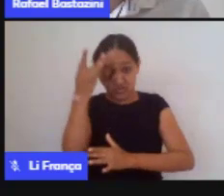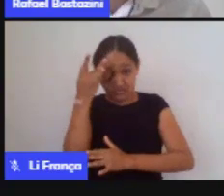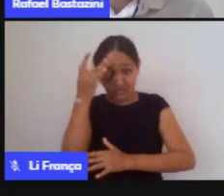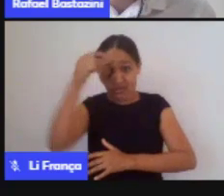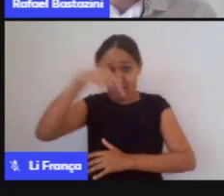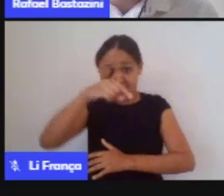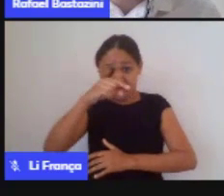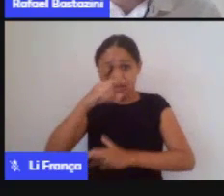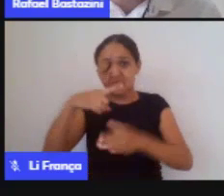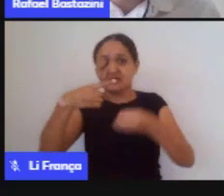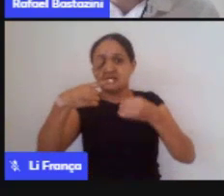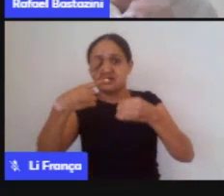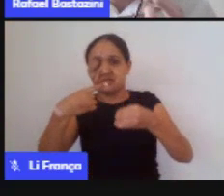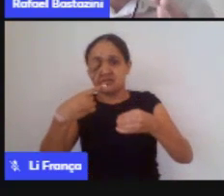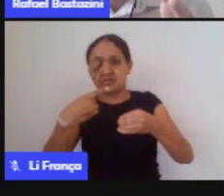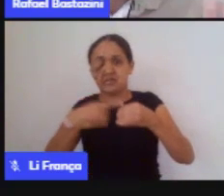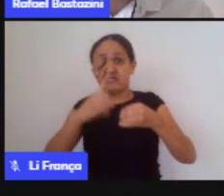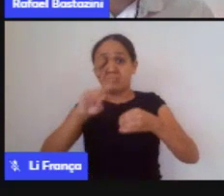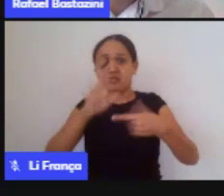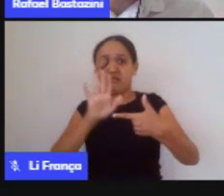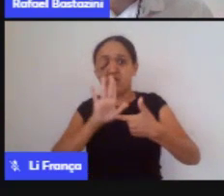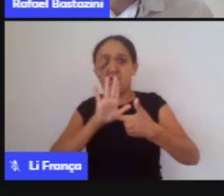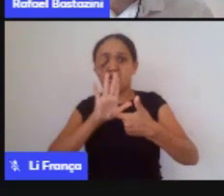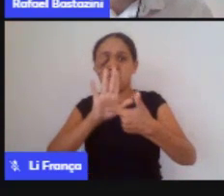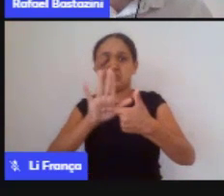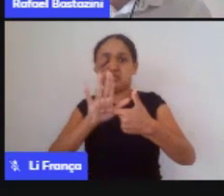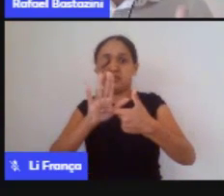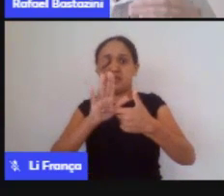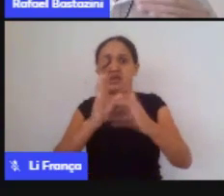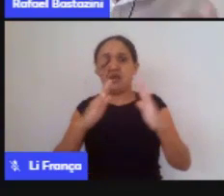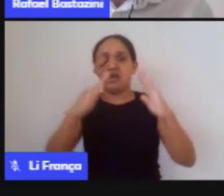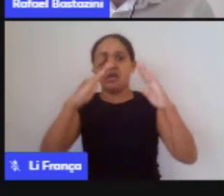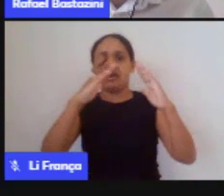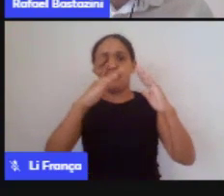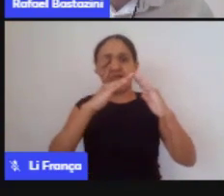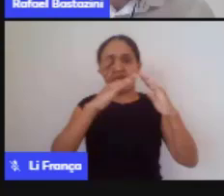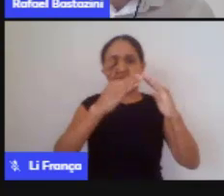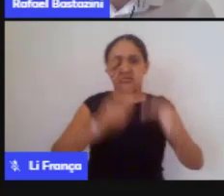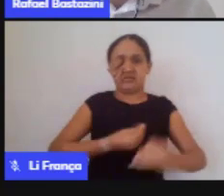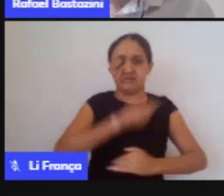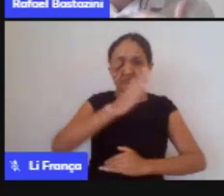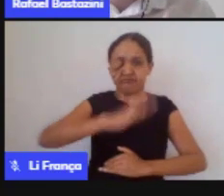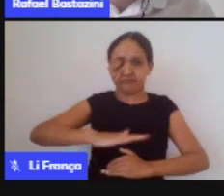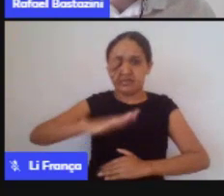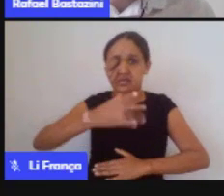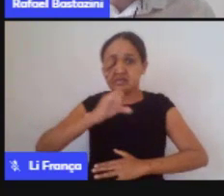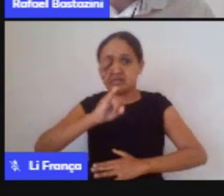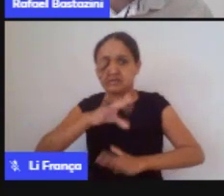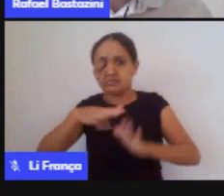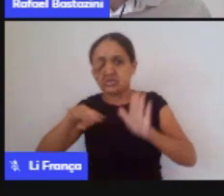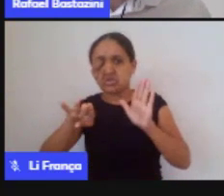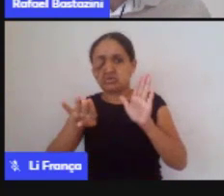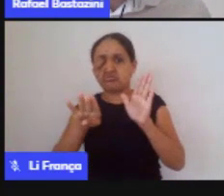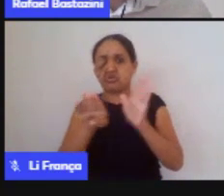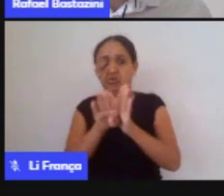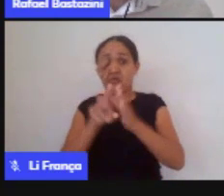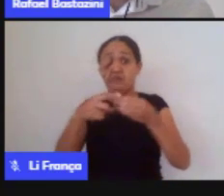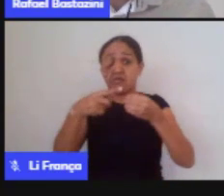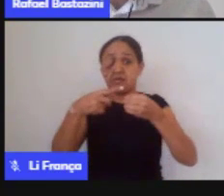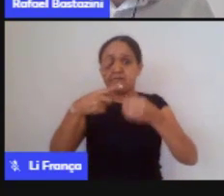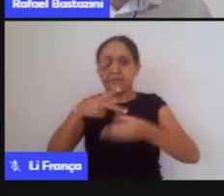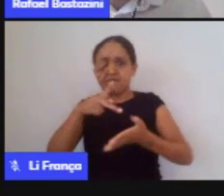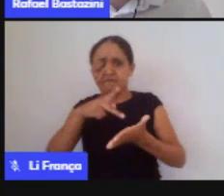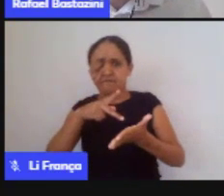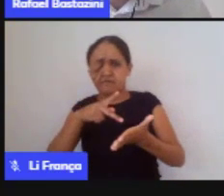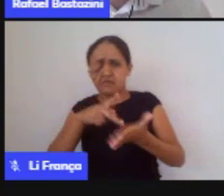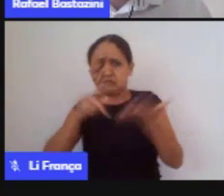tema que a gente tem uma placa específica, que é o da habitação. Então, se está chegando, se chegou, na verdade, né, um